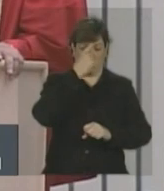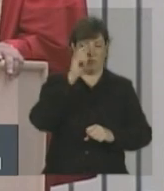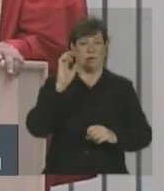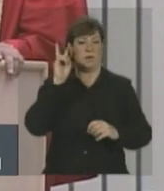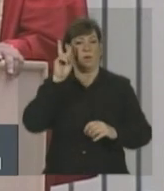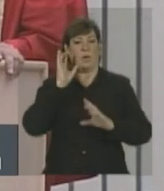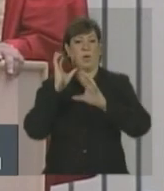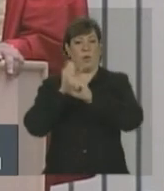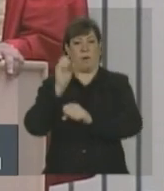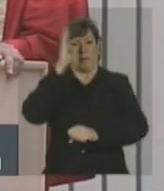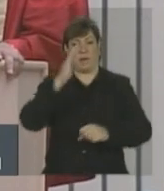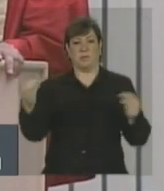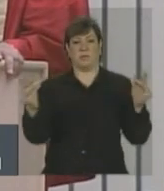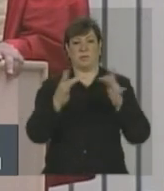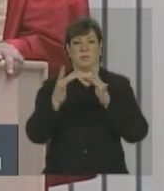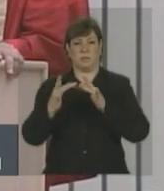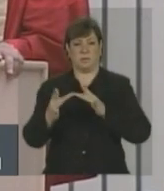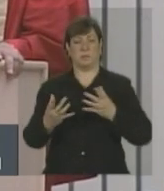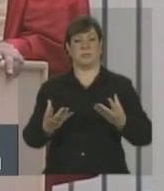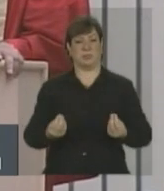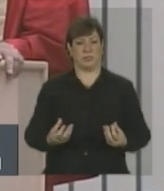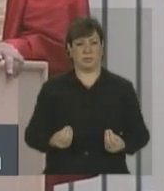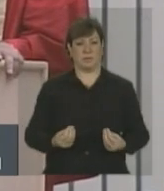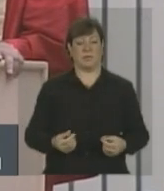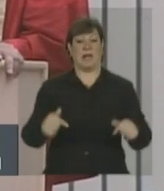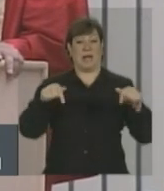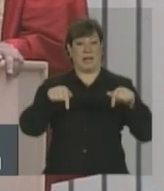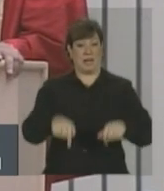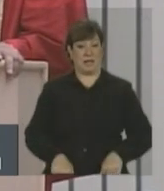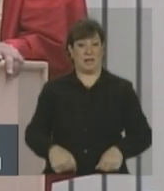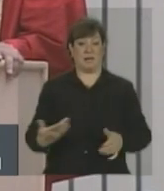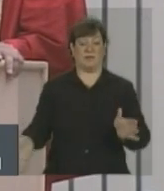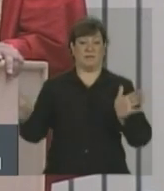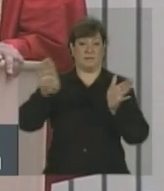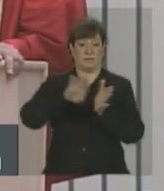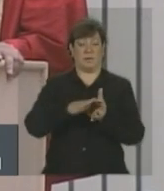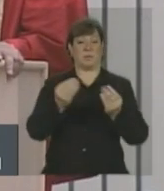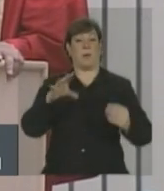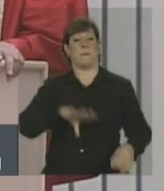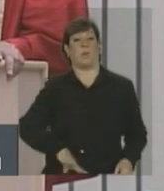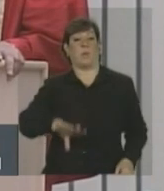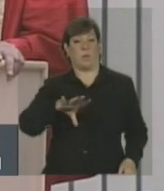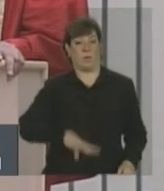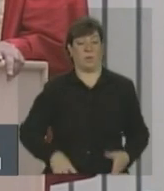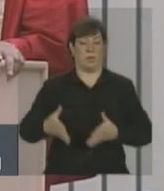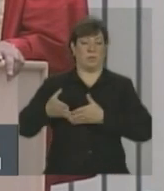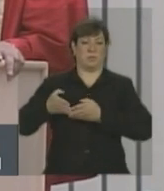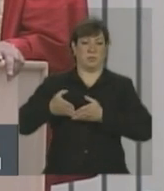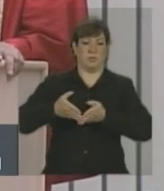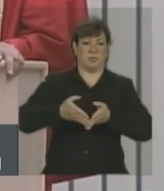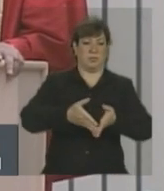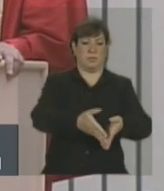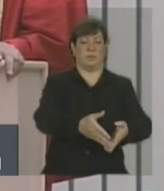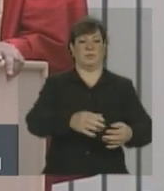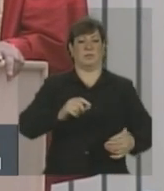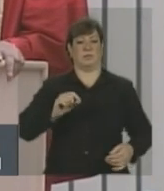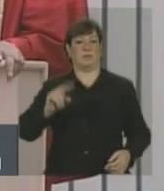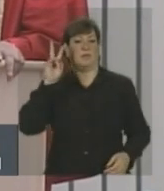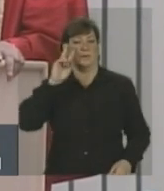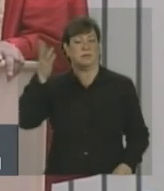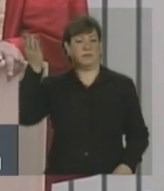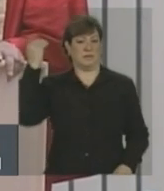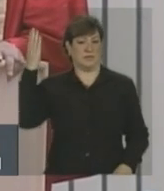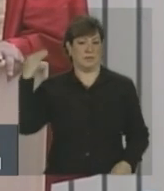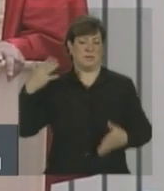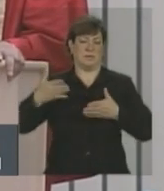Brasil. Aqui aportaram os navegadores portugueses em suas